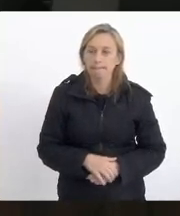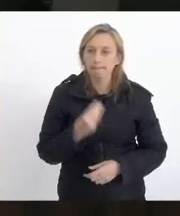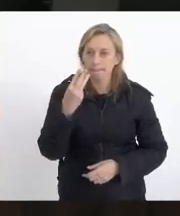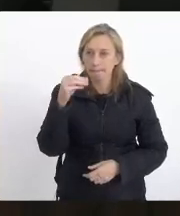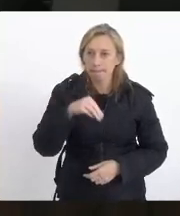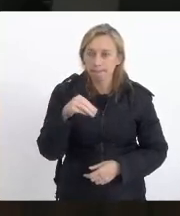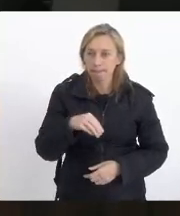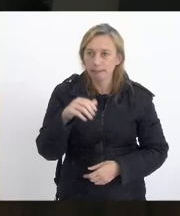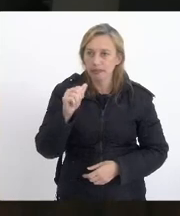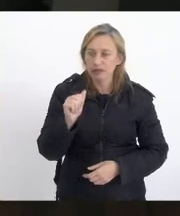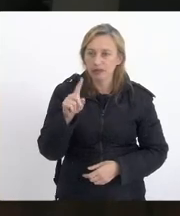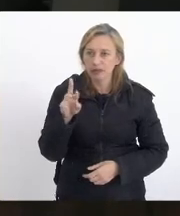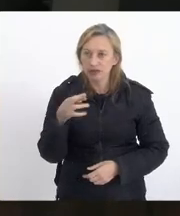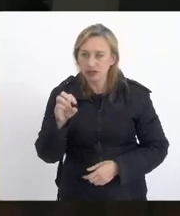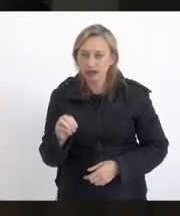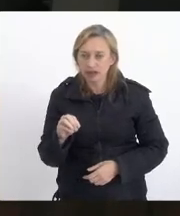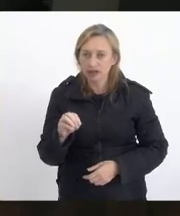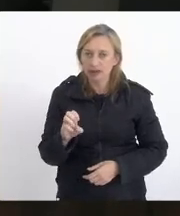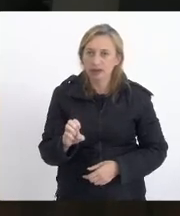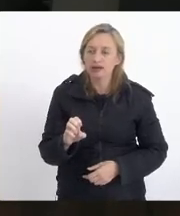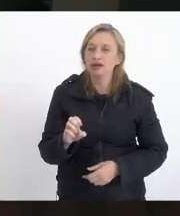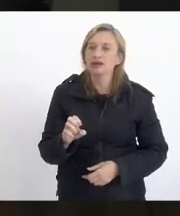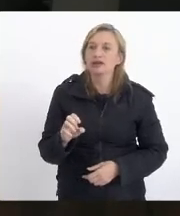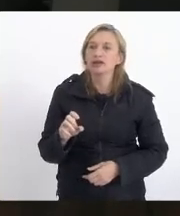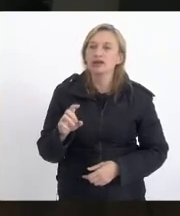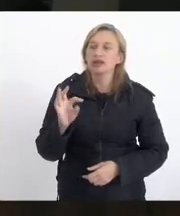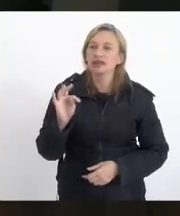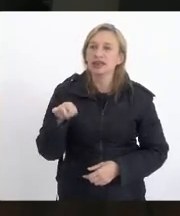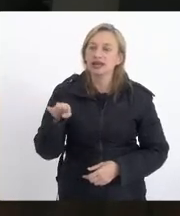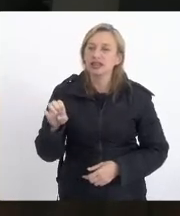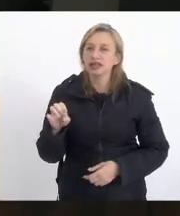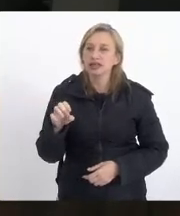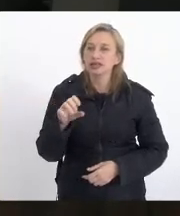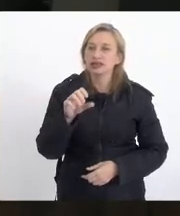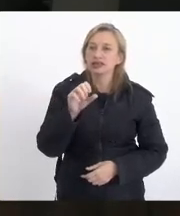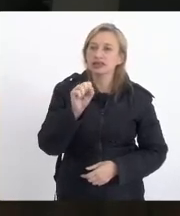3 minutos, André, Tenente Newton, Sargento Lopes,